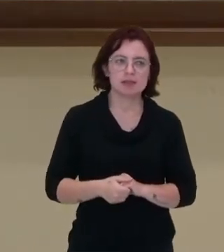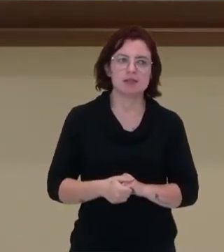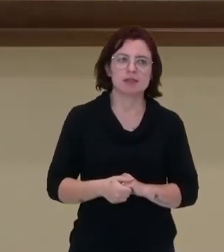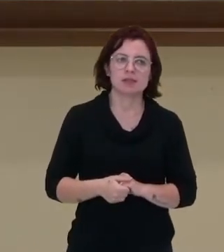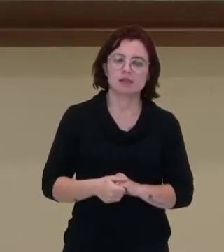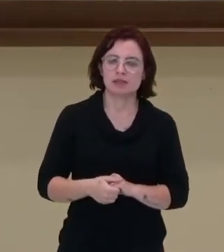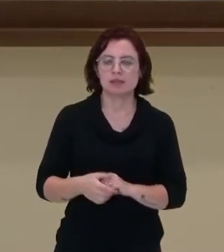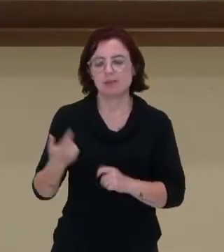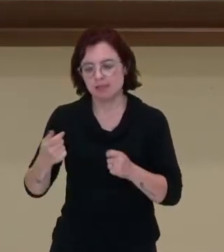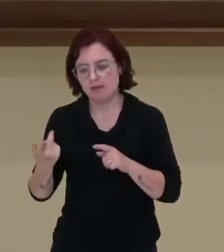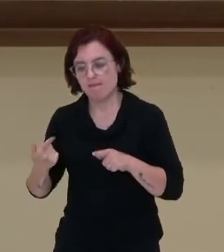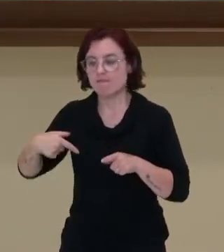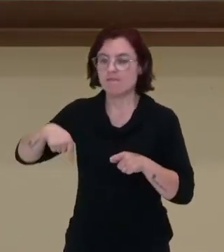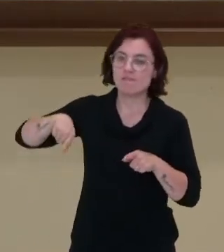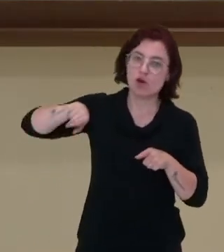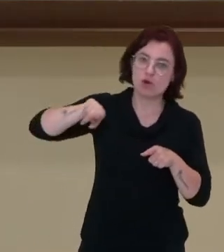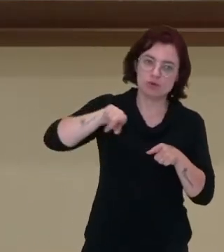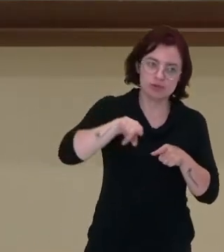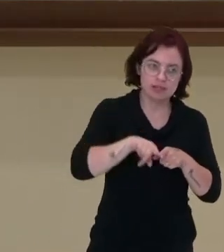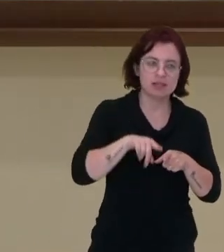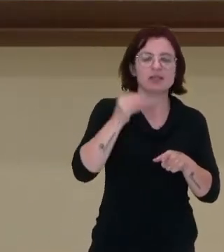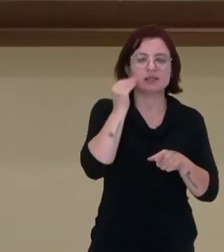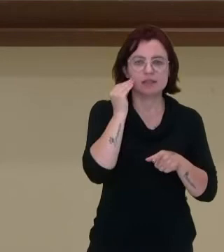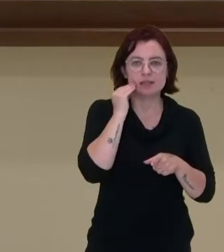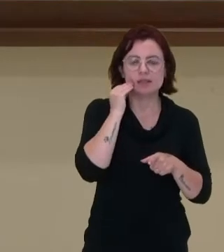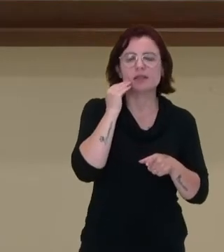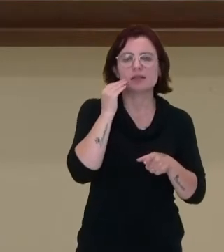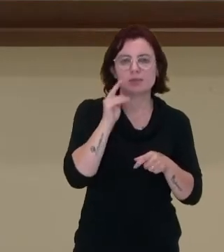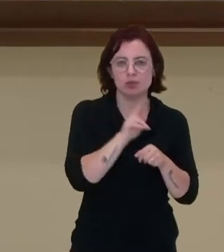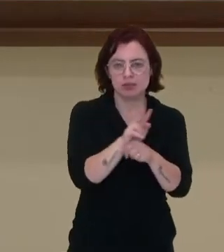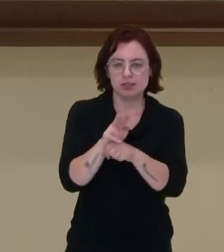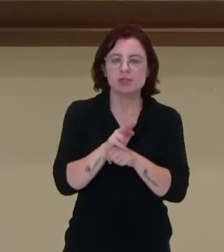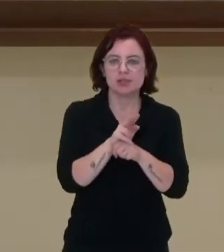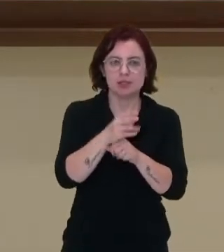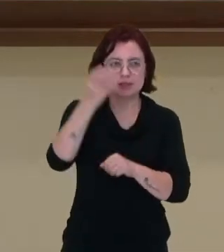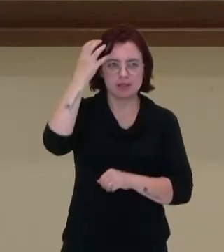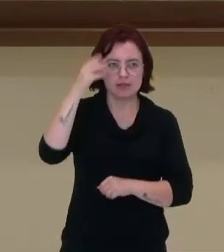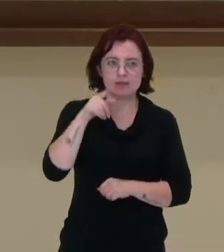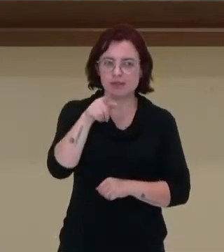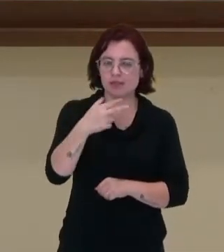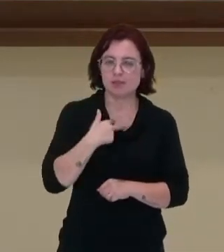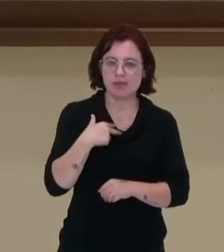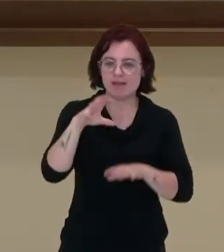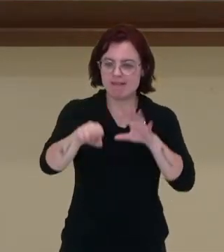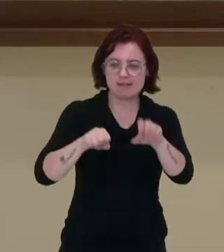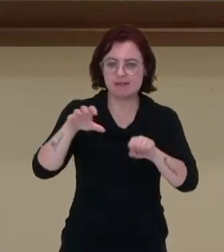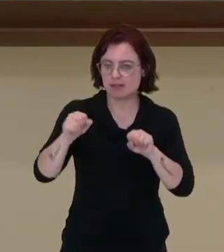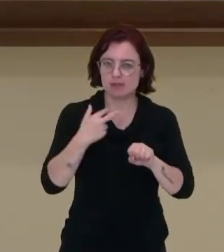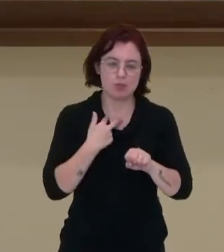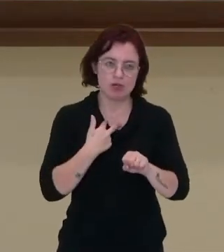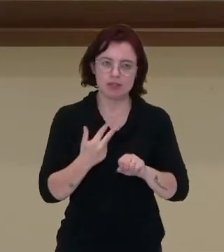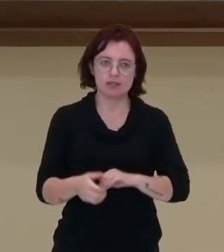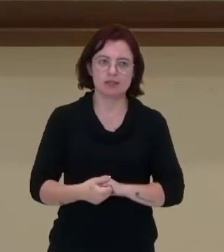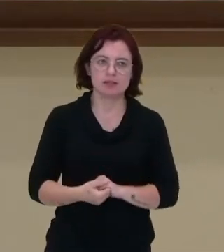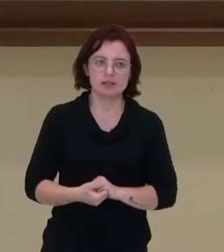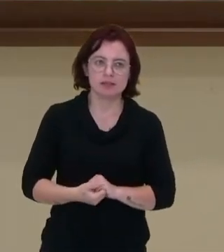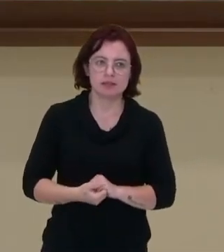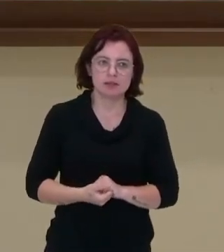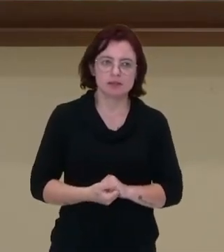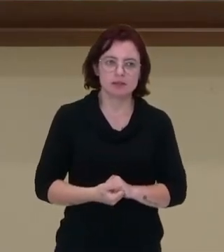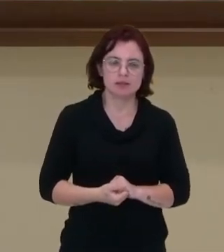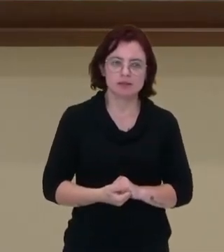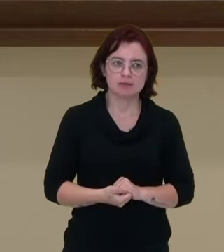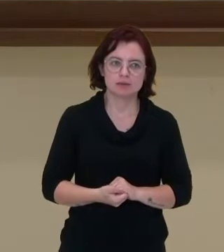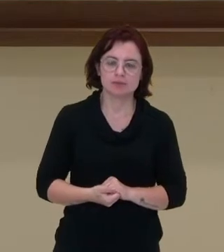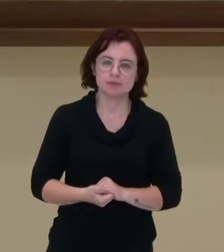que voltar a jogada dele e ele vai proteger o rei. Você não pode sair capturando o rei dele, certo? O que ele fez foi